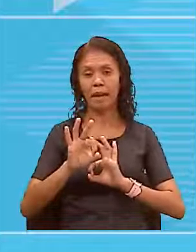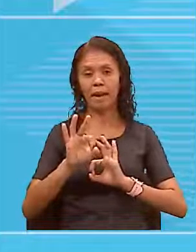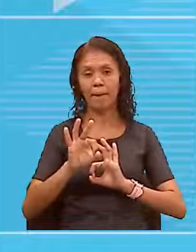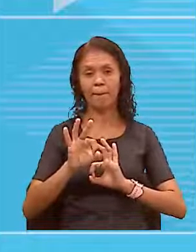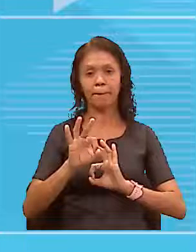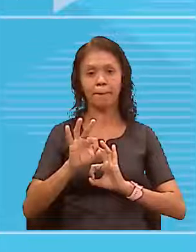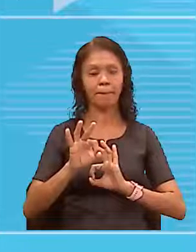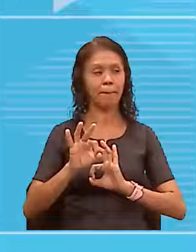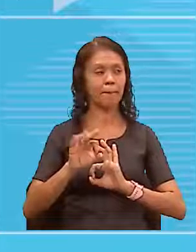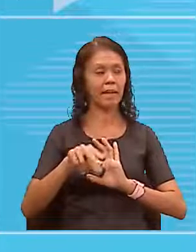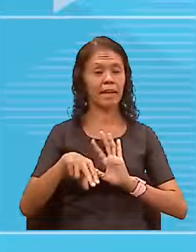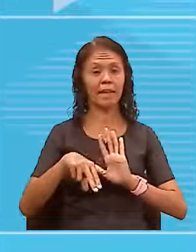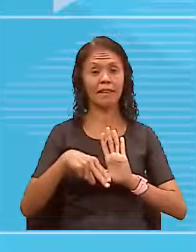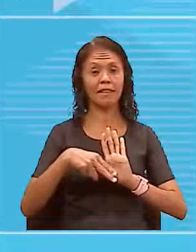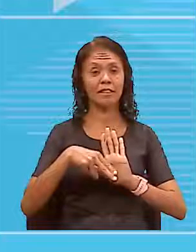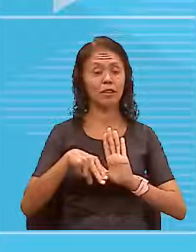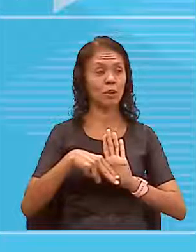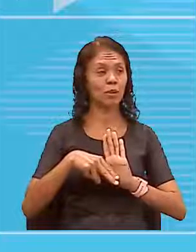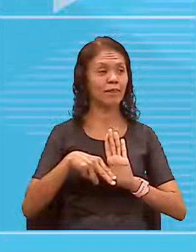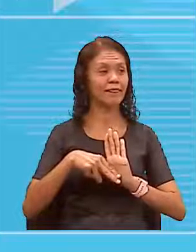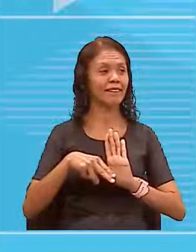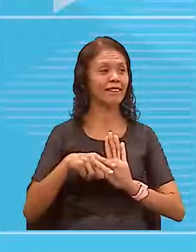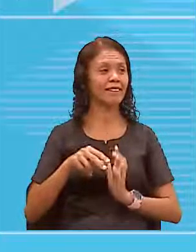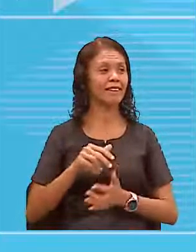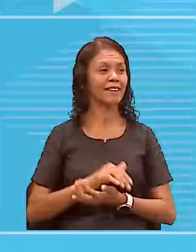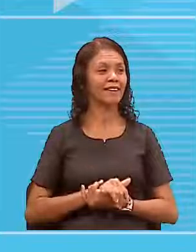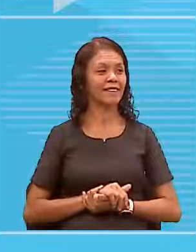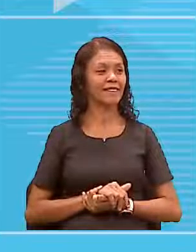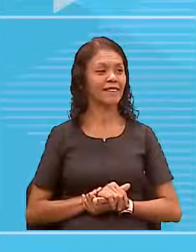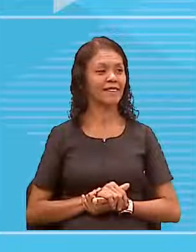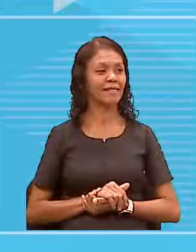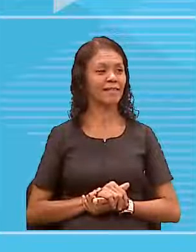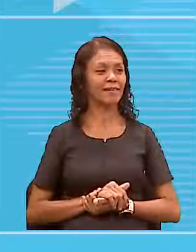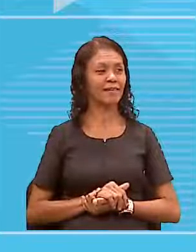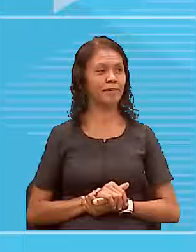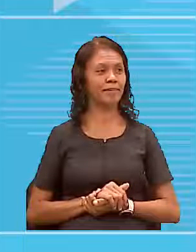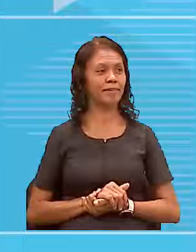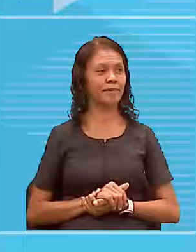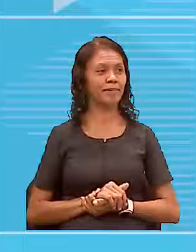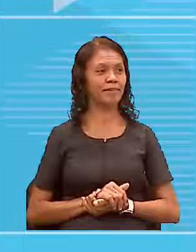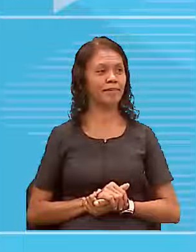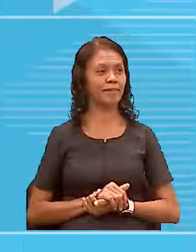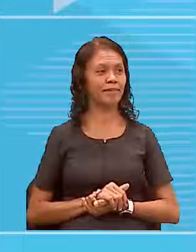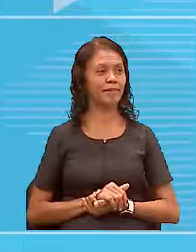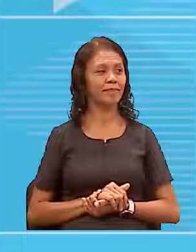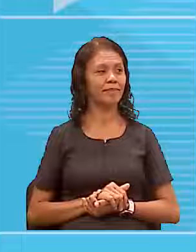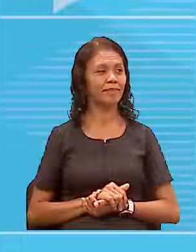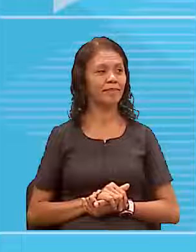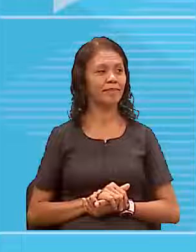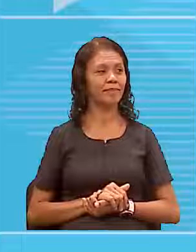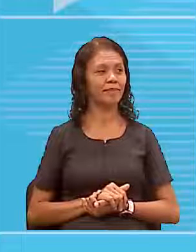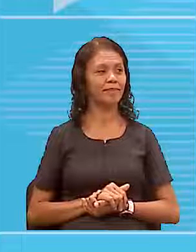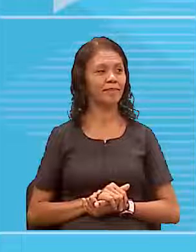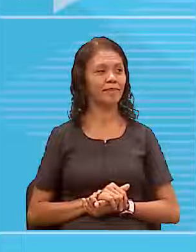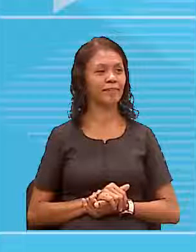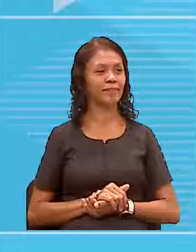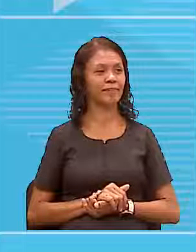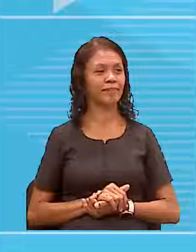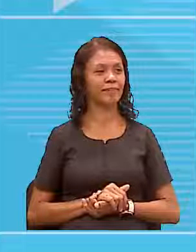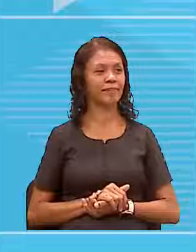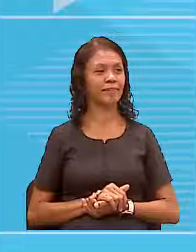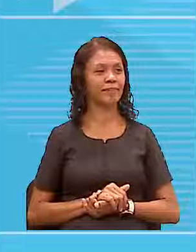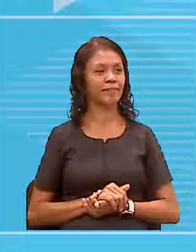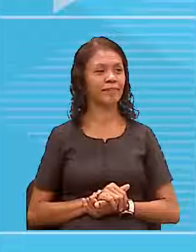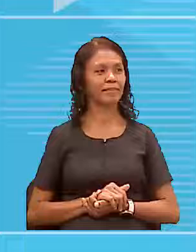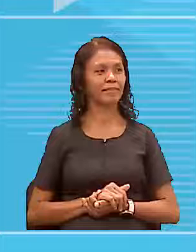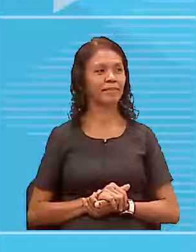certo? A nota 1, 3, 4, 5, 6, né? 8, 9, 10. A quantidade que se repete. Olha só, Gabriel. Em